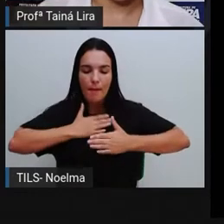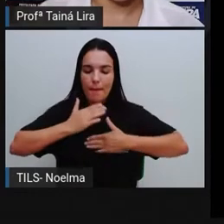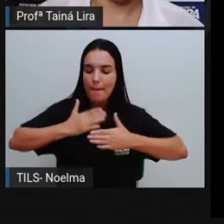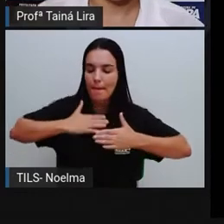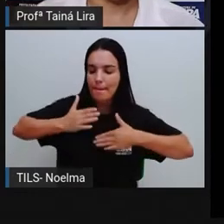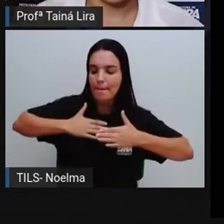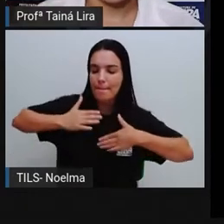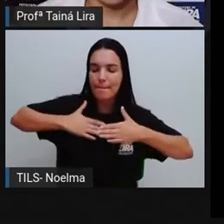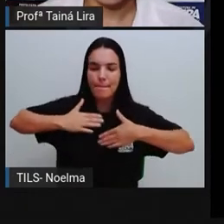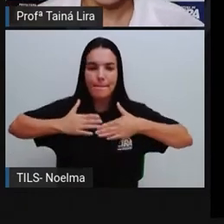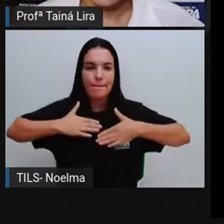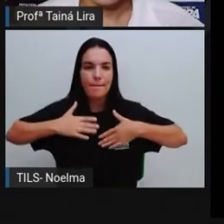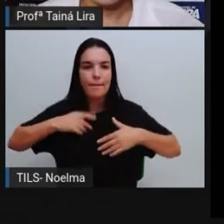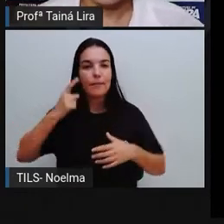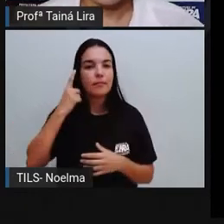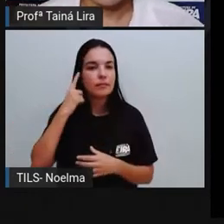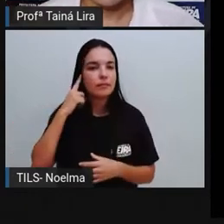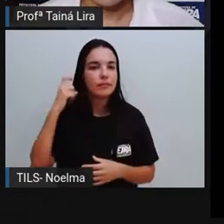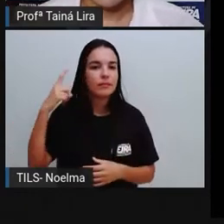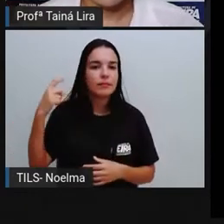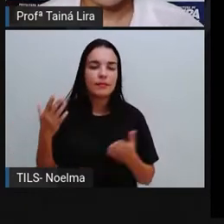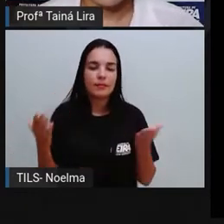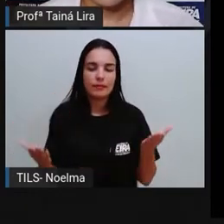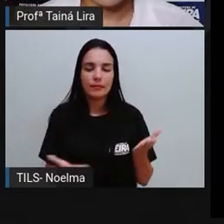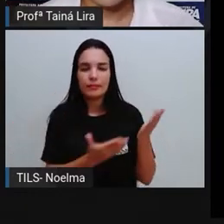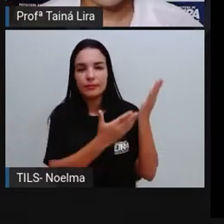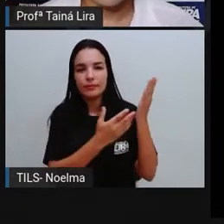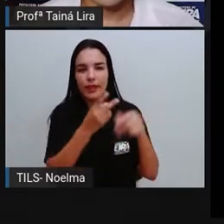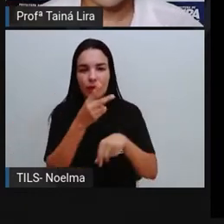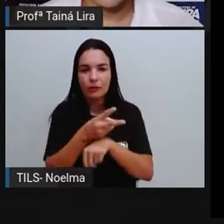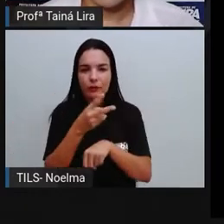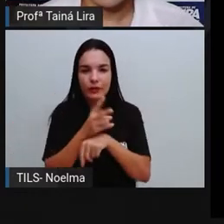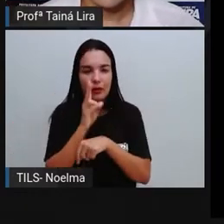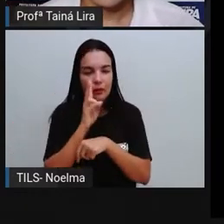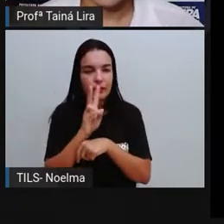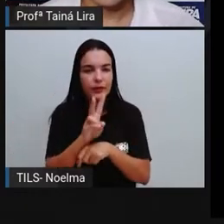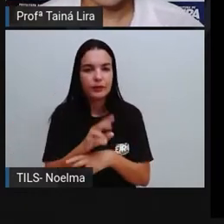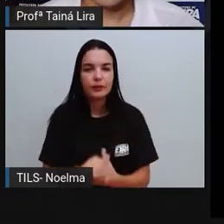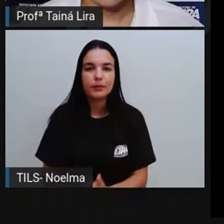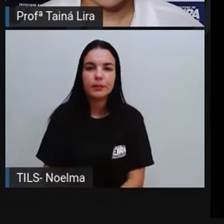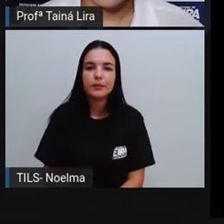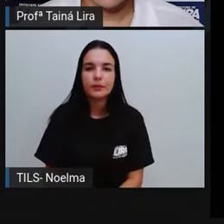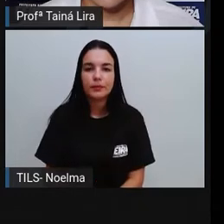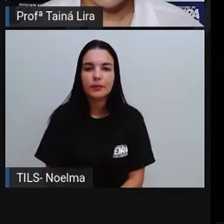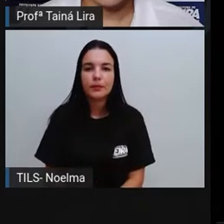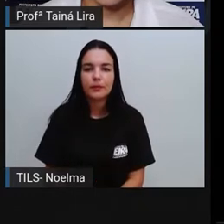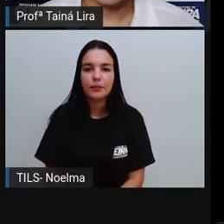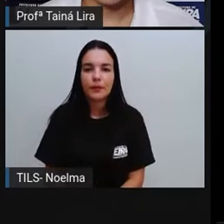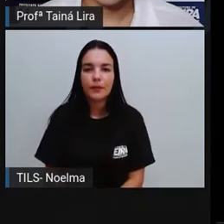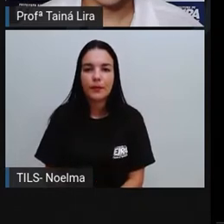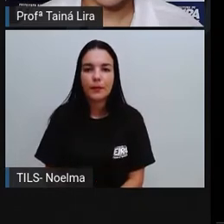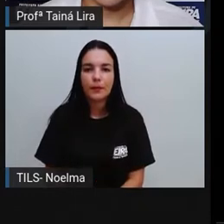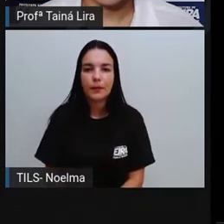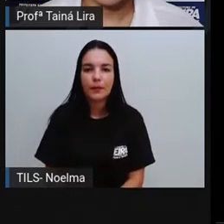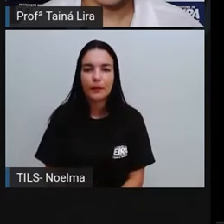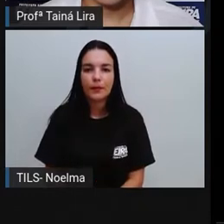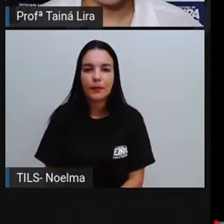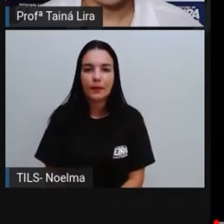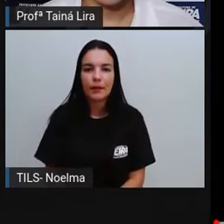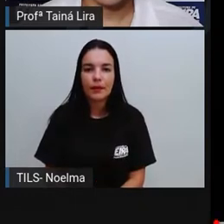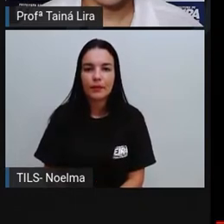produzir o som, tá bom? Aí a prova vai mostrar para vocês aqui, tá? Deixa a Pro colocar esse vídeo